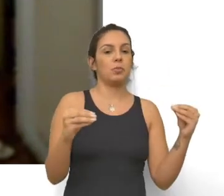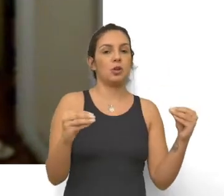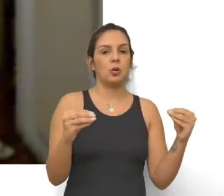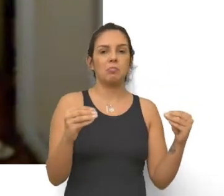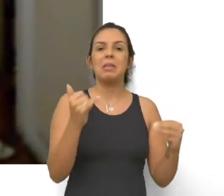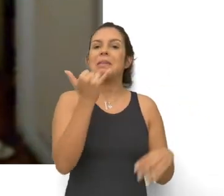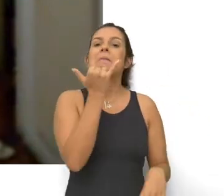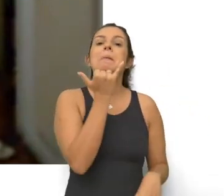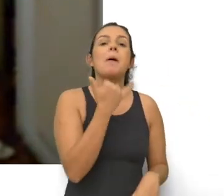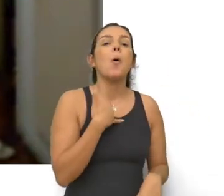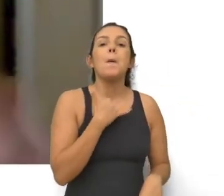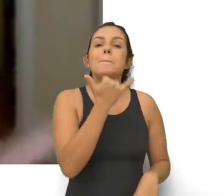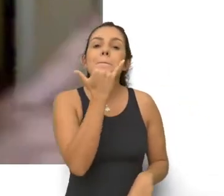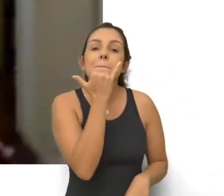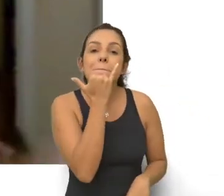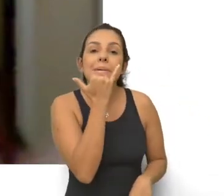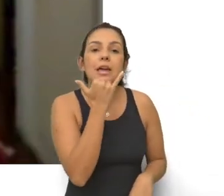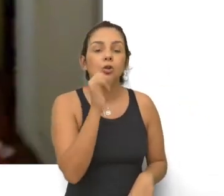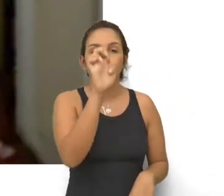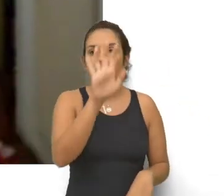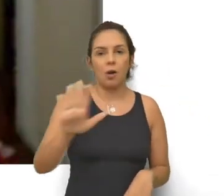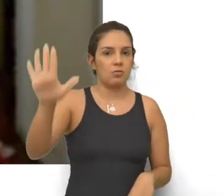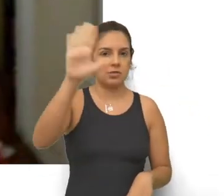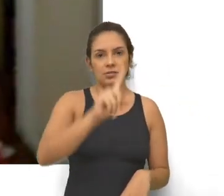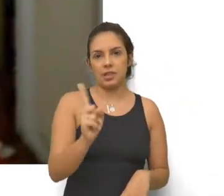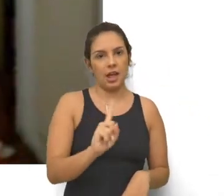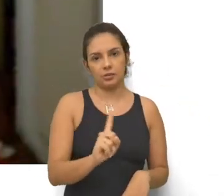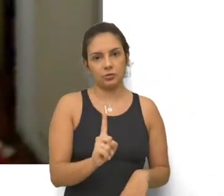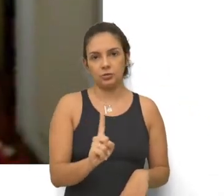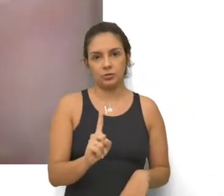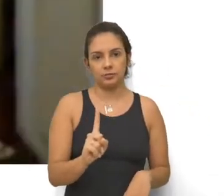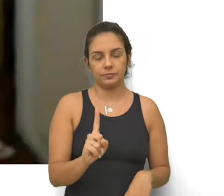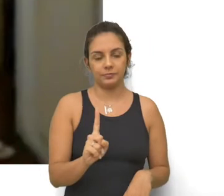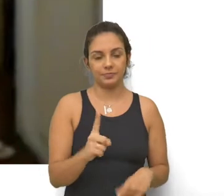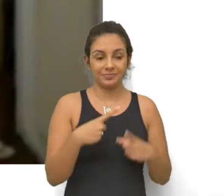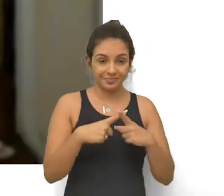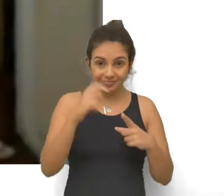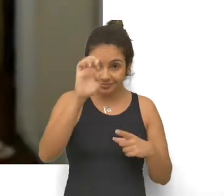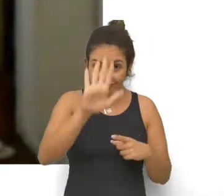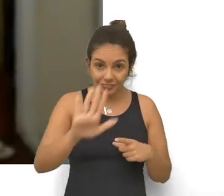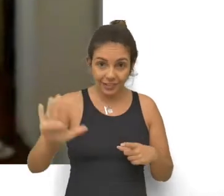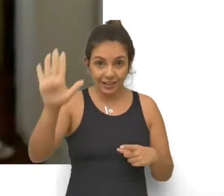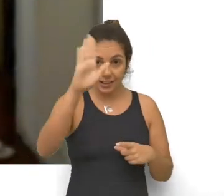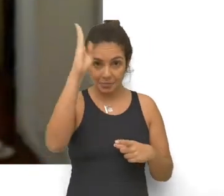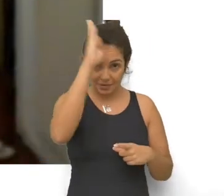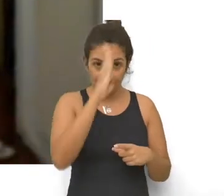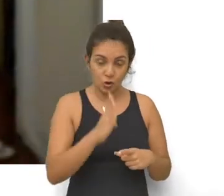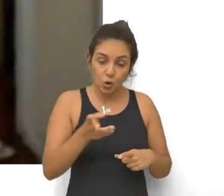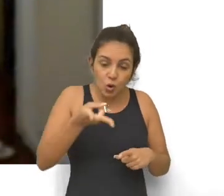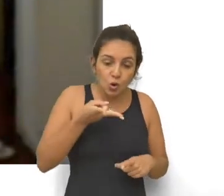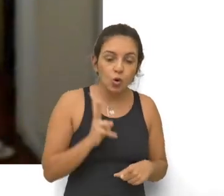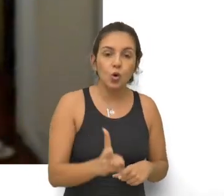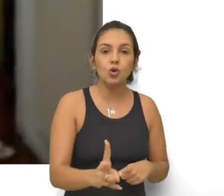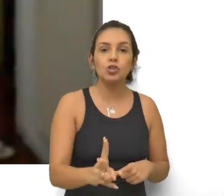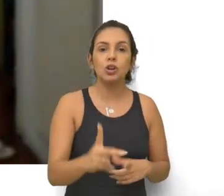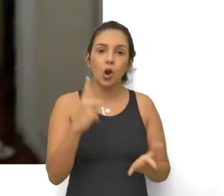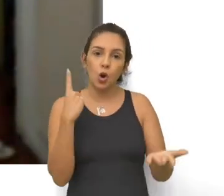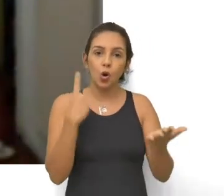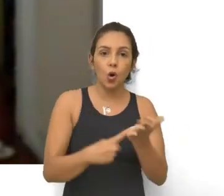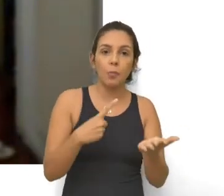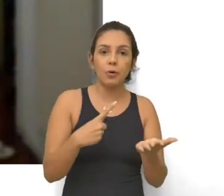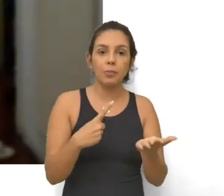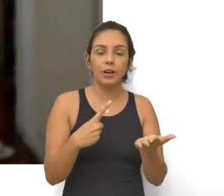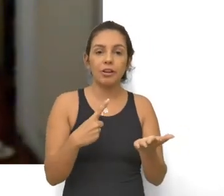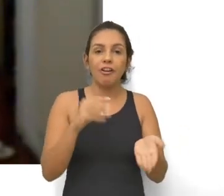é? Aquelas pessoas daquela época, evidentemente, mas o Estado brasileiro hoje, que continuou comprometido com